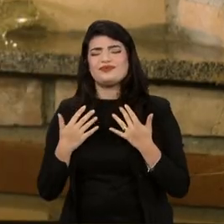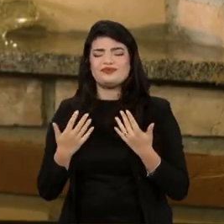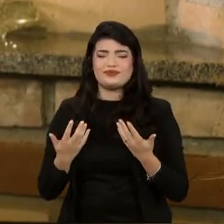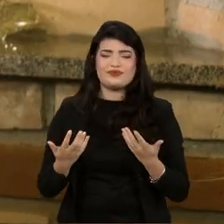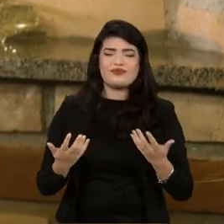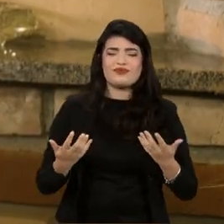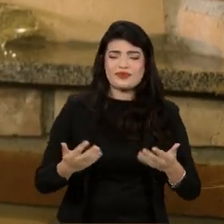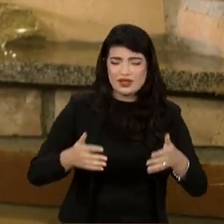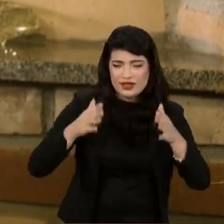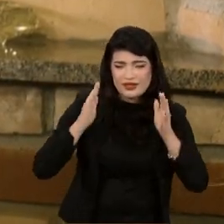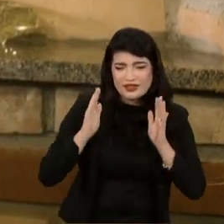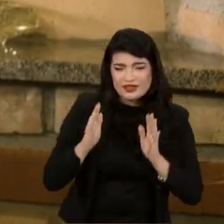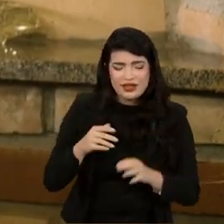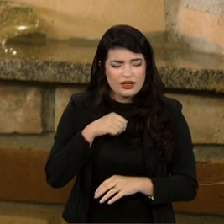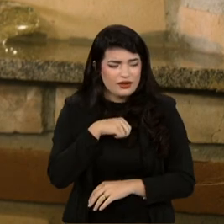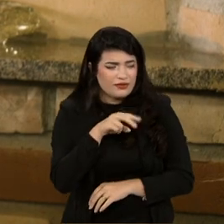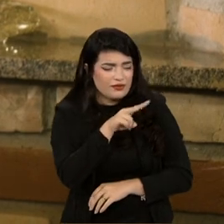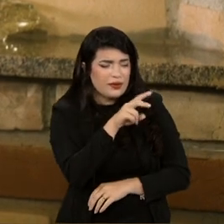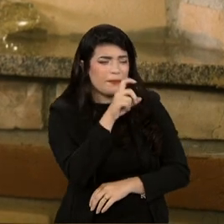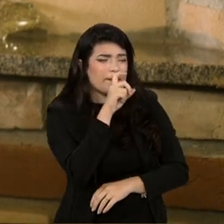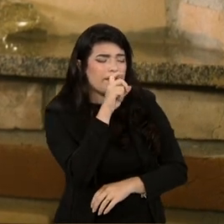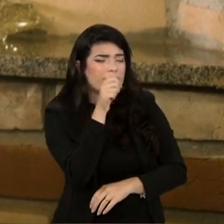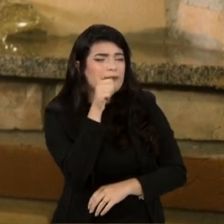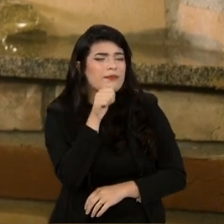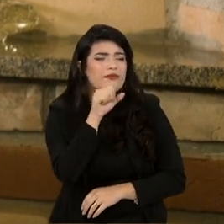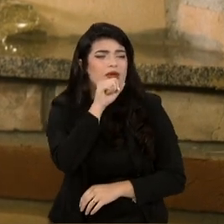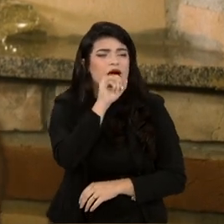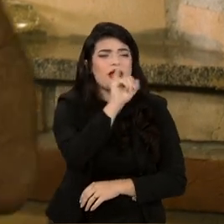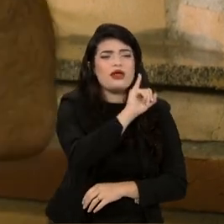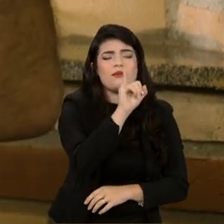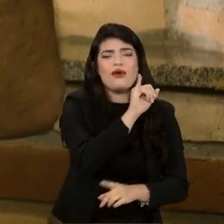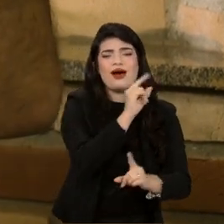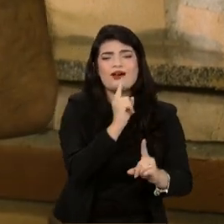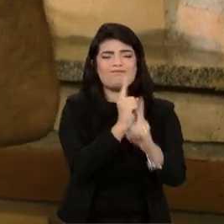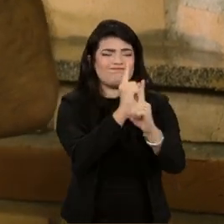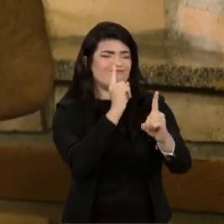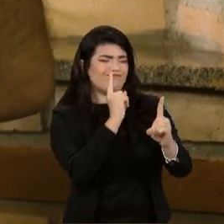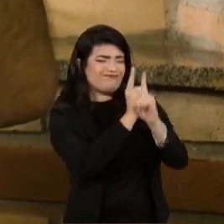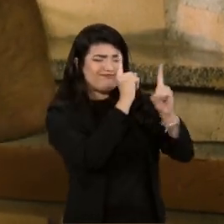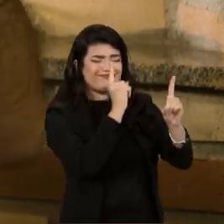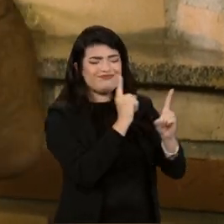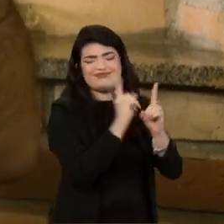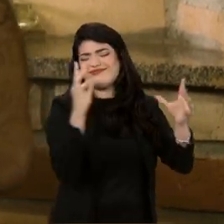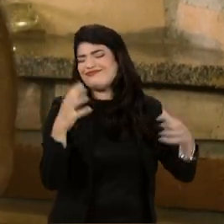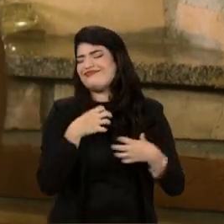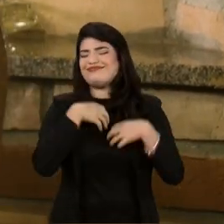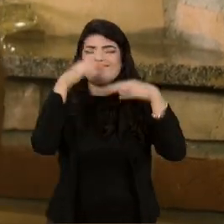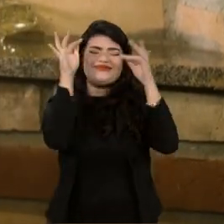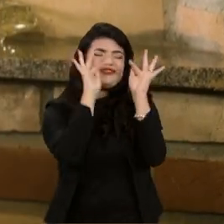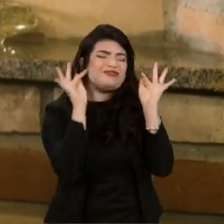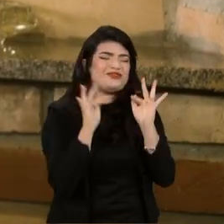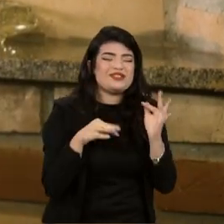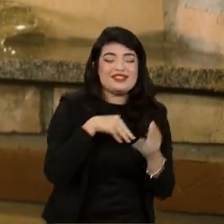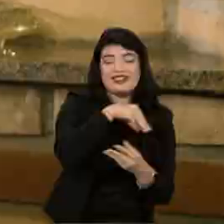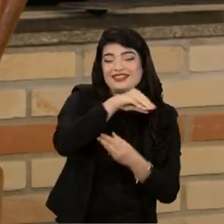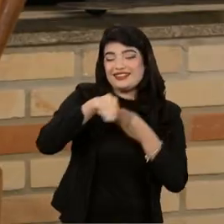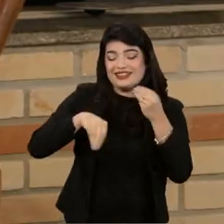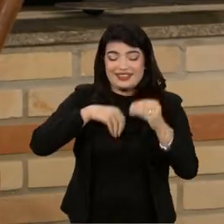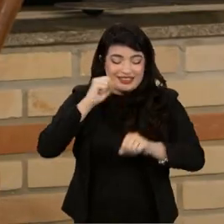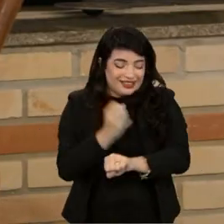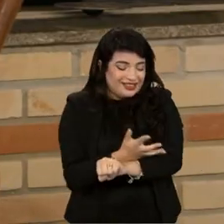chorei. Ao ver meus pais, meus irmãos vindo ao meu encontro, a felicidade misturou meu